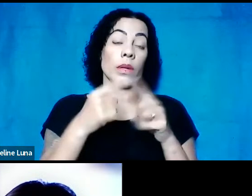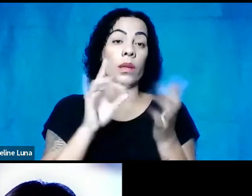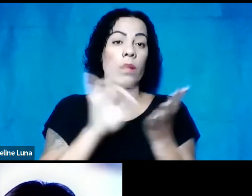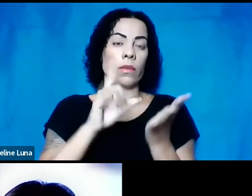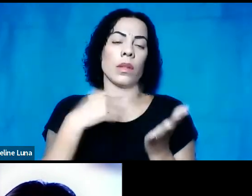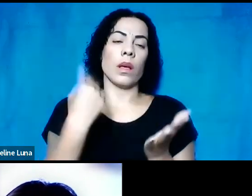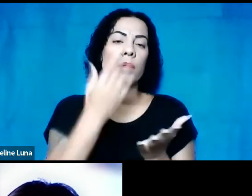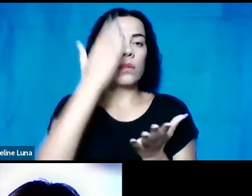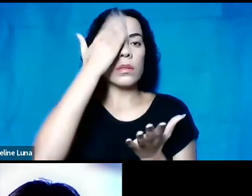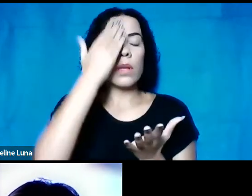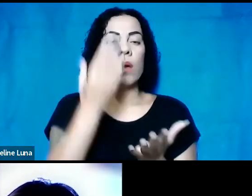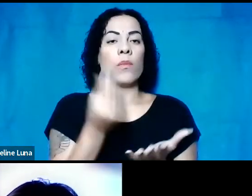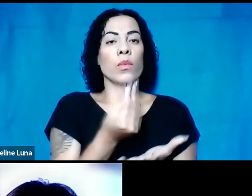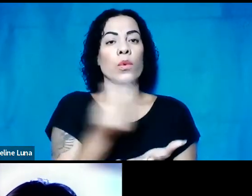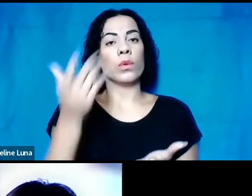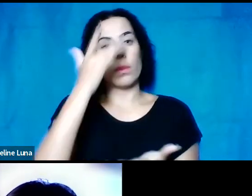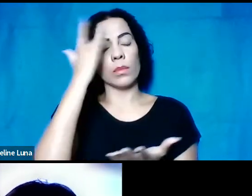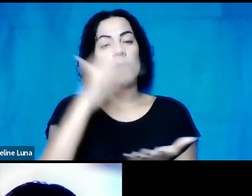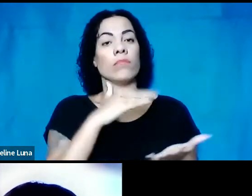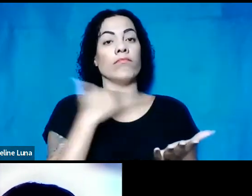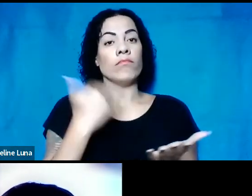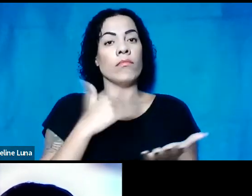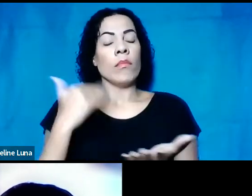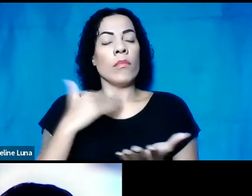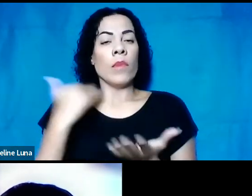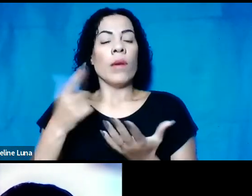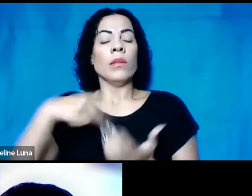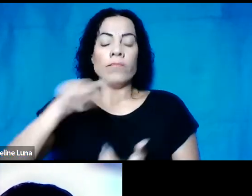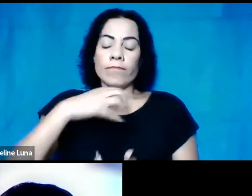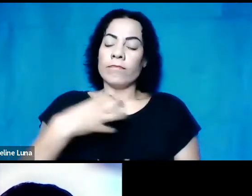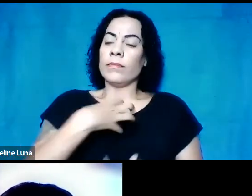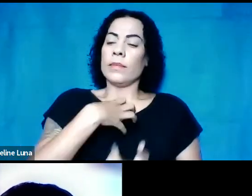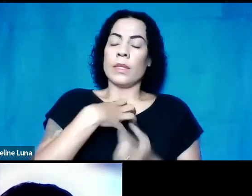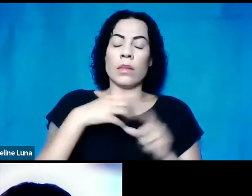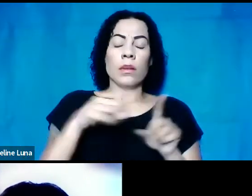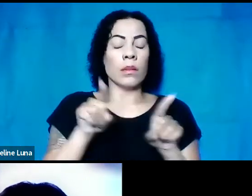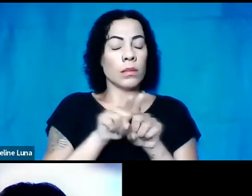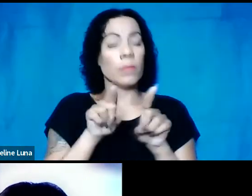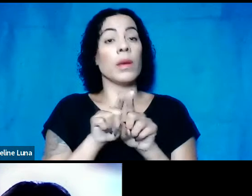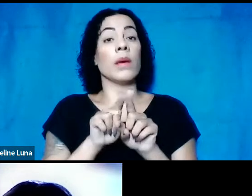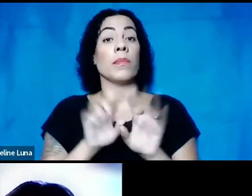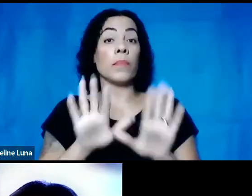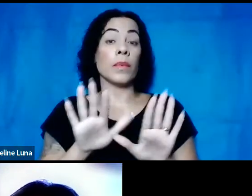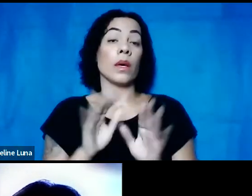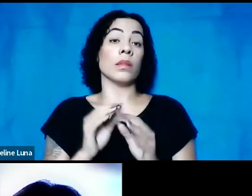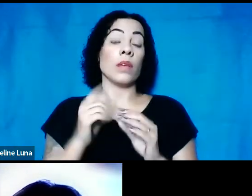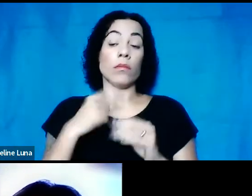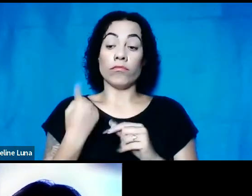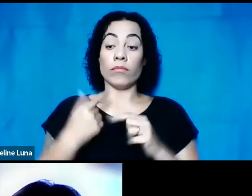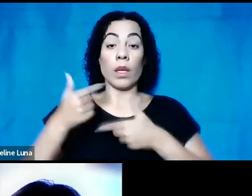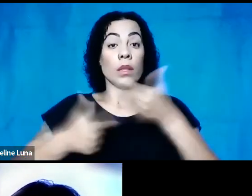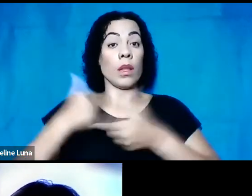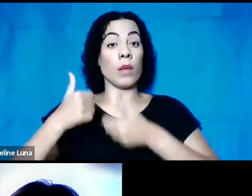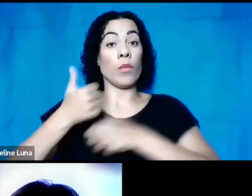que perdemos, né? Todos, enquanto povo, mas, enquanto comunicadores,